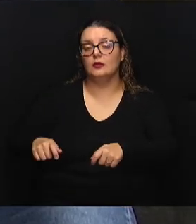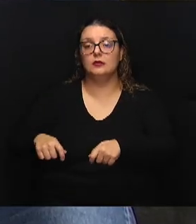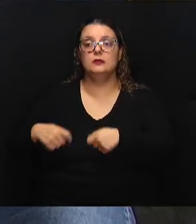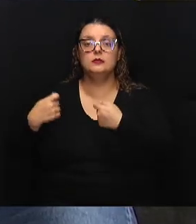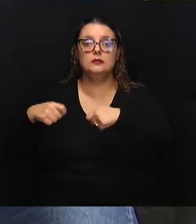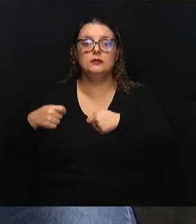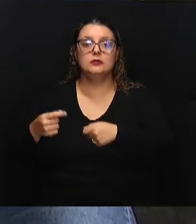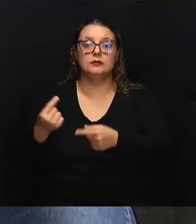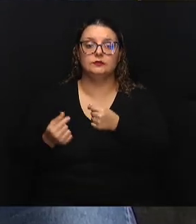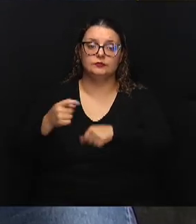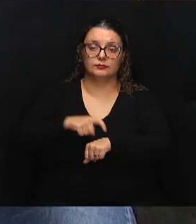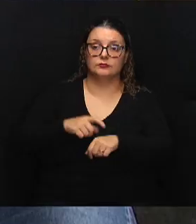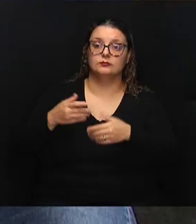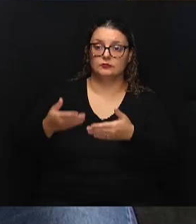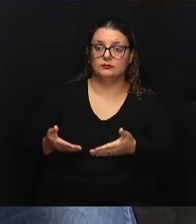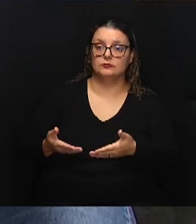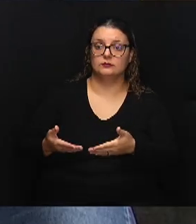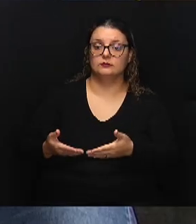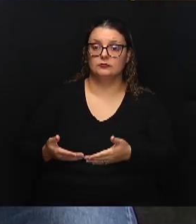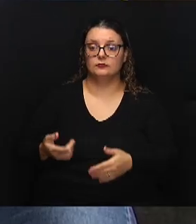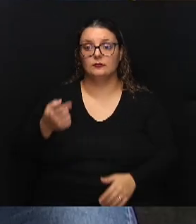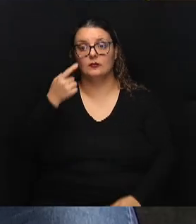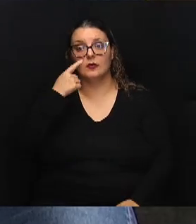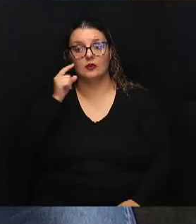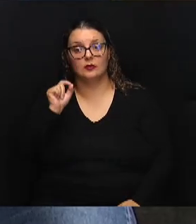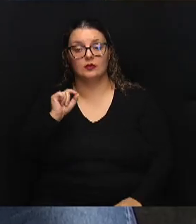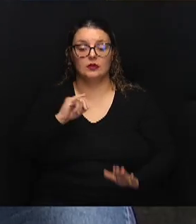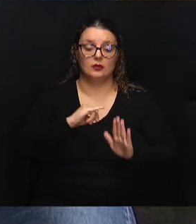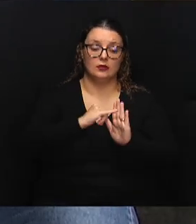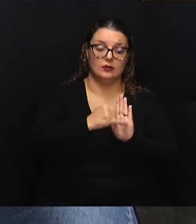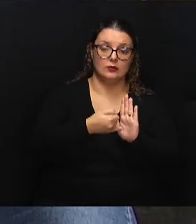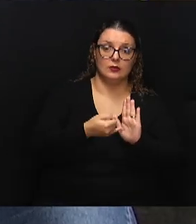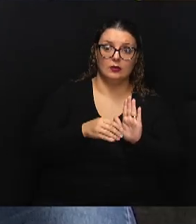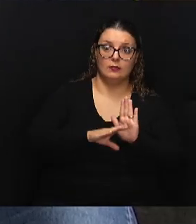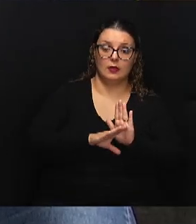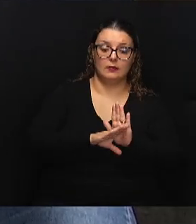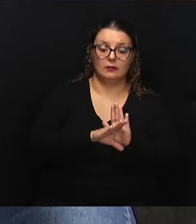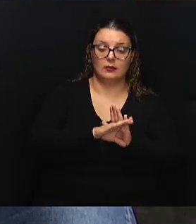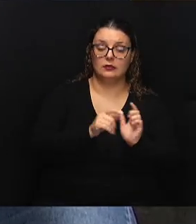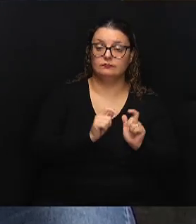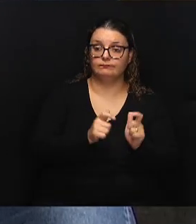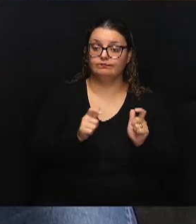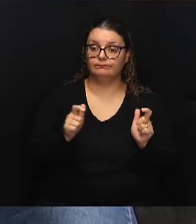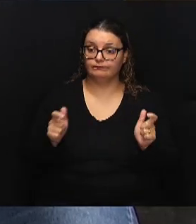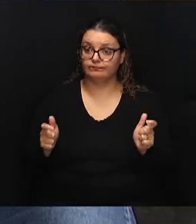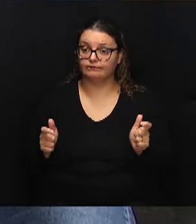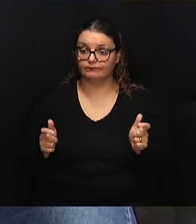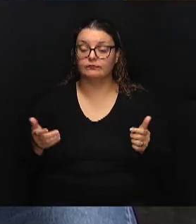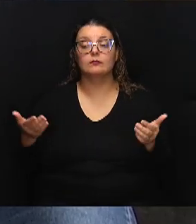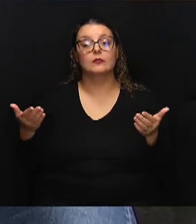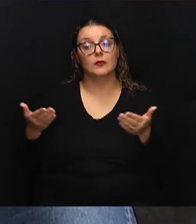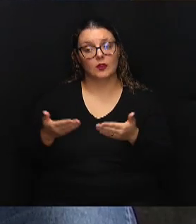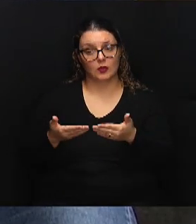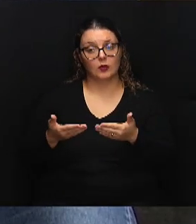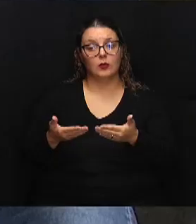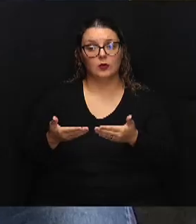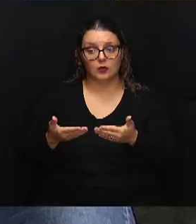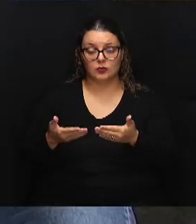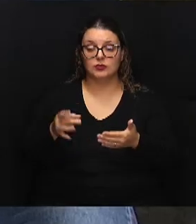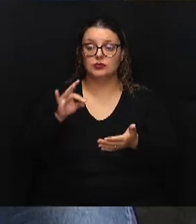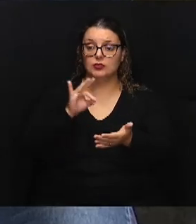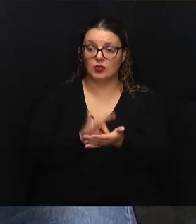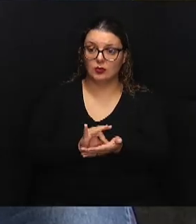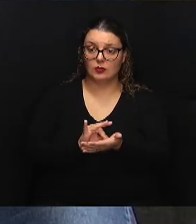dinheiro nesse momento, vê o quê? Os juros numa crescente alta, né? Então, hoje em dia,